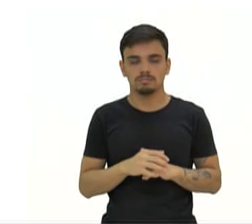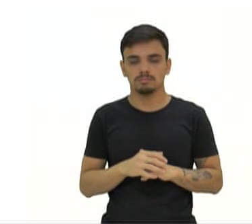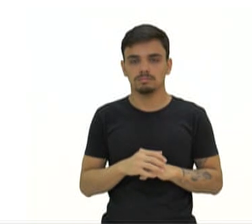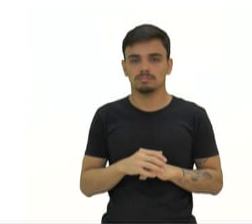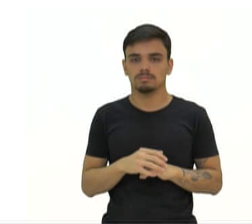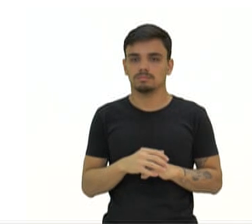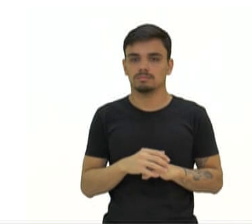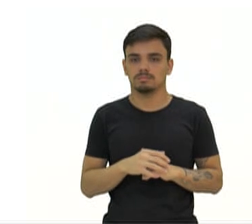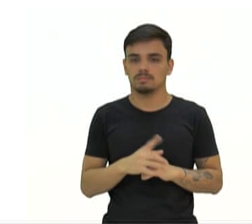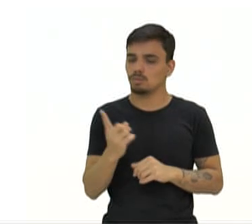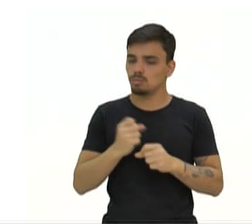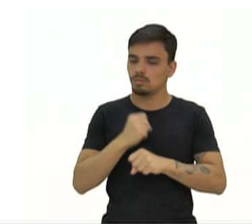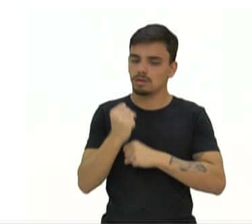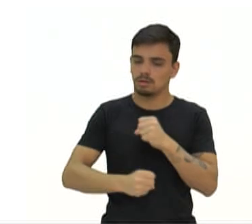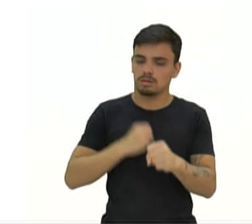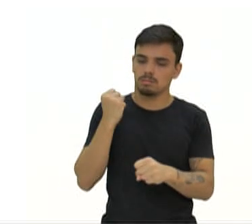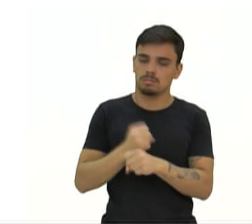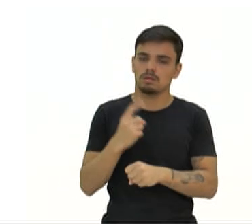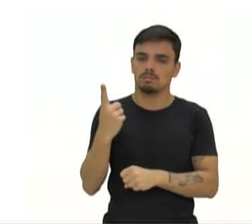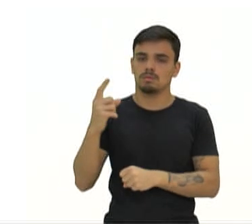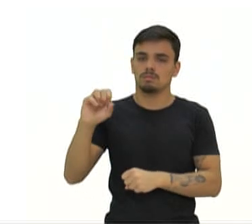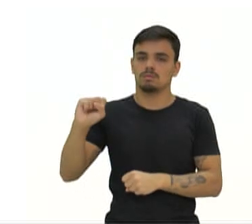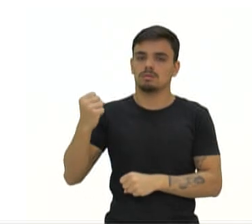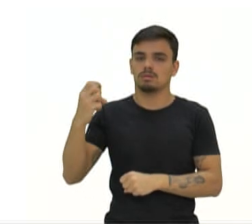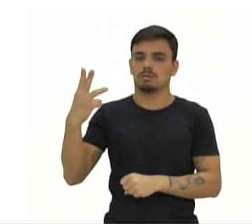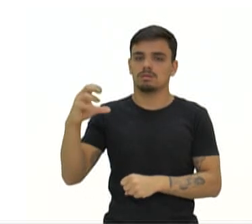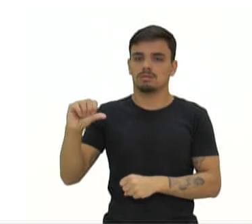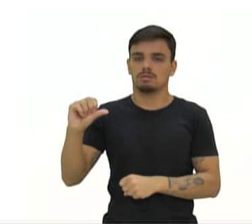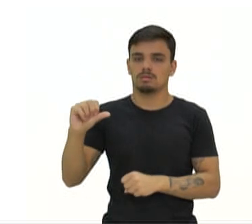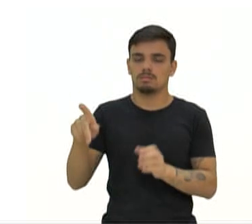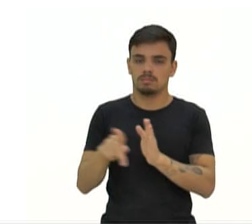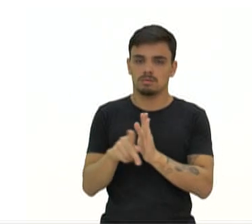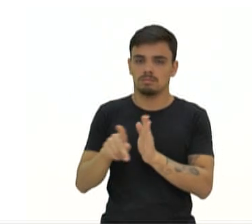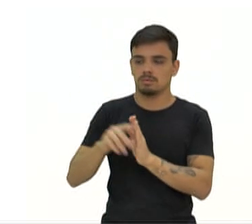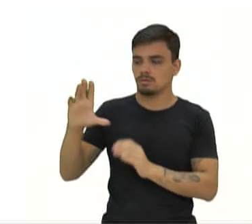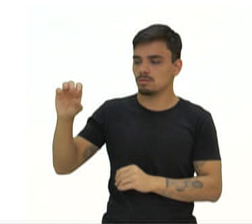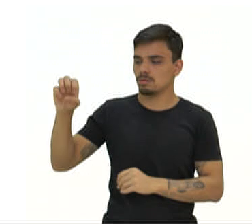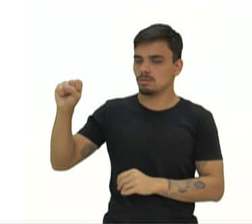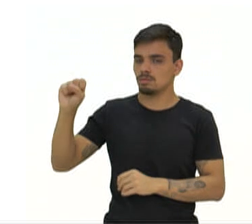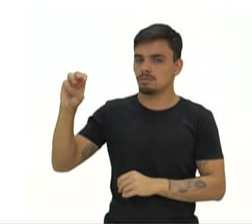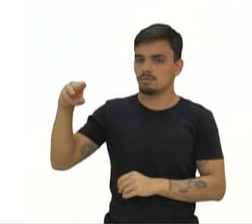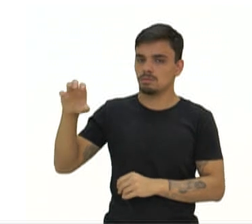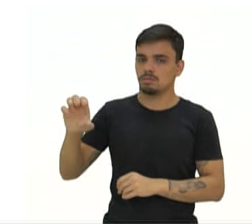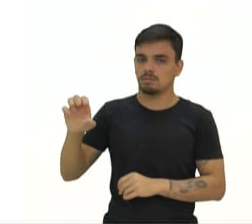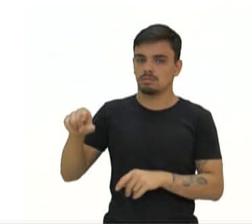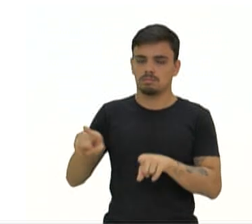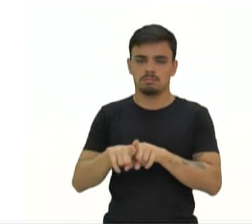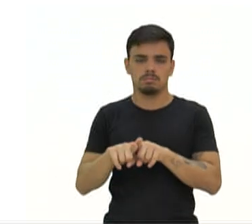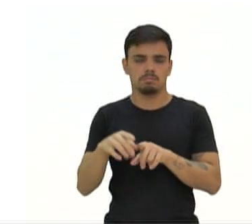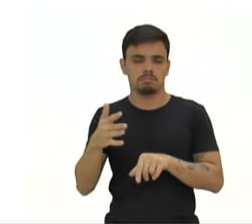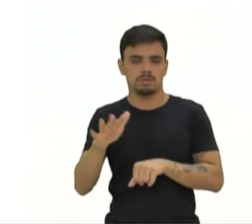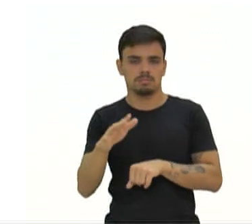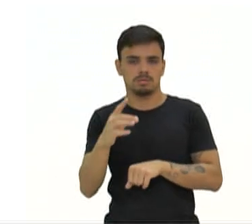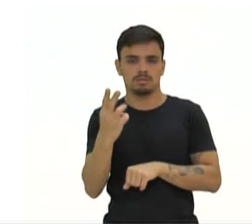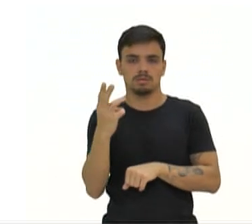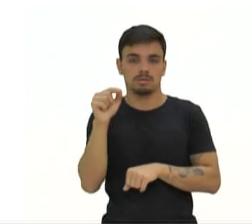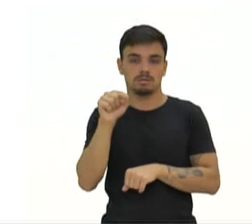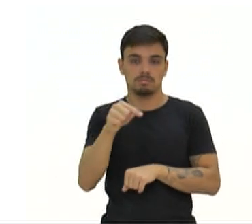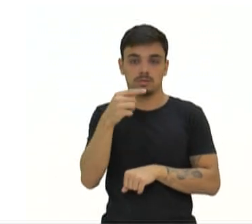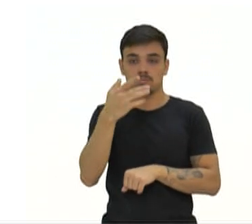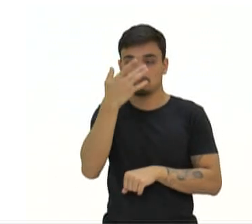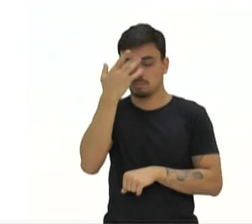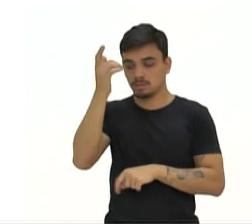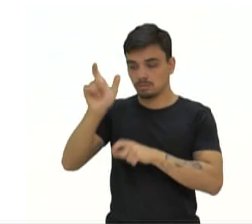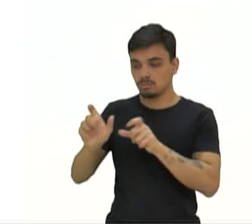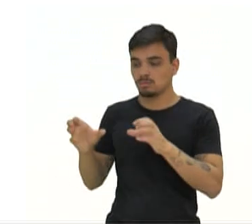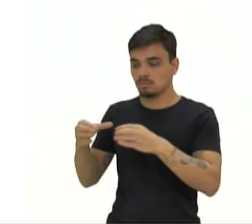Em um ano depois, ou seja, em 1869, liderado por Cosme Bento das Chagas, cerca de 3.000 quilombolas